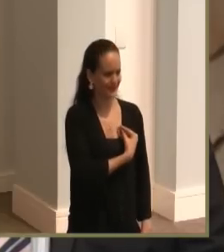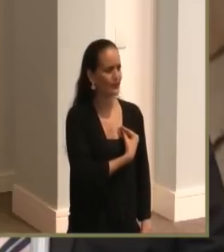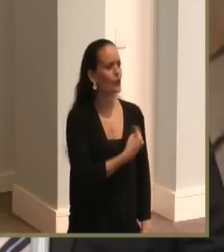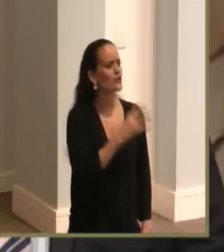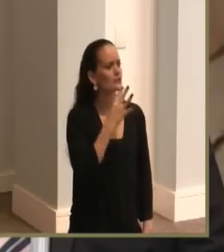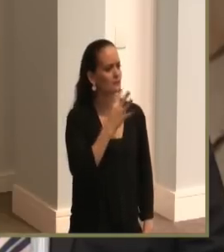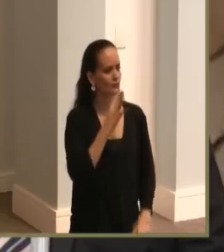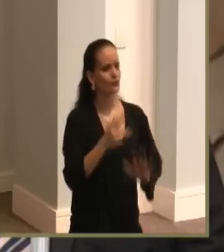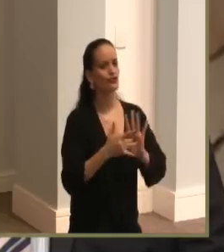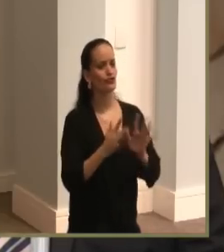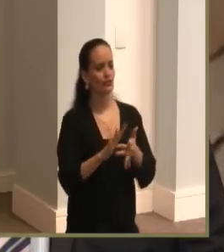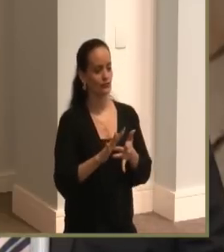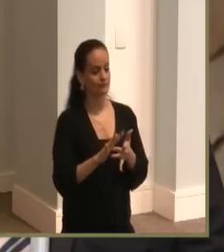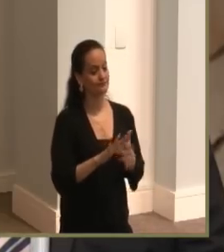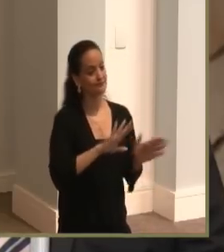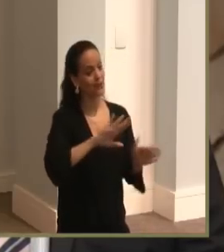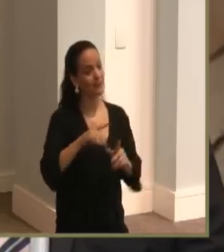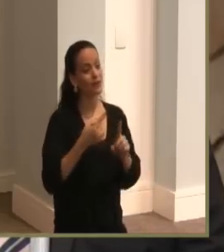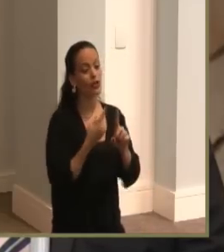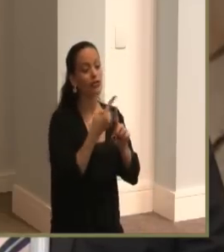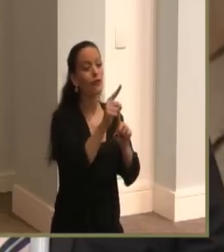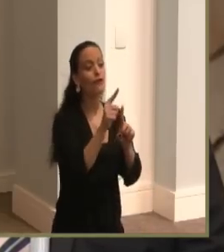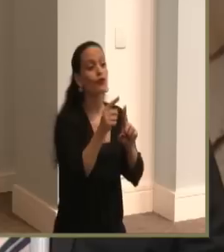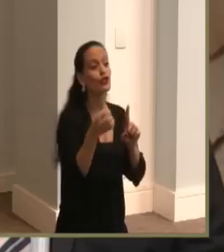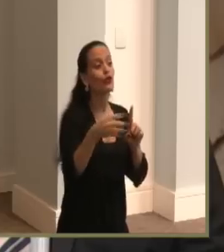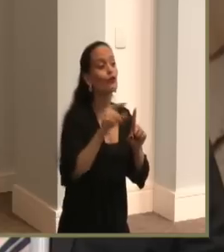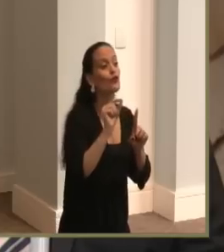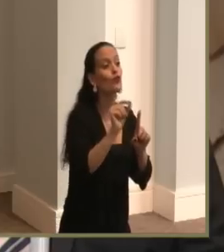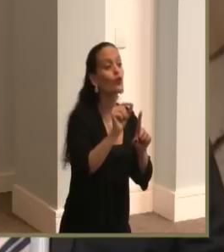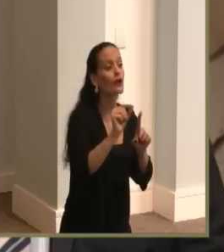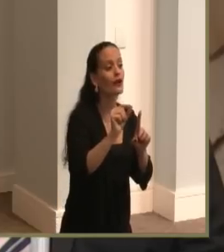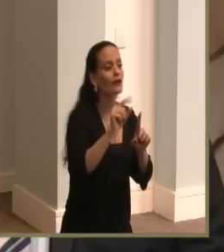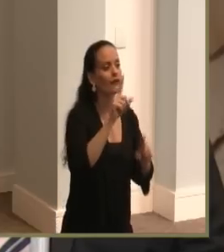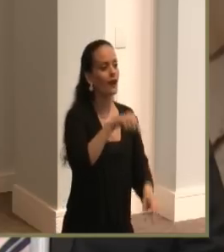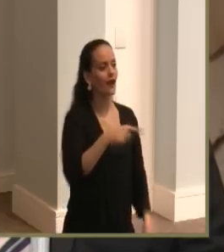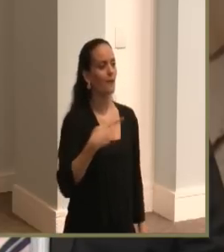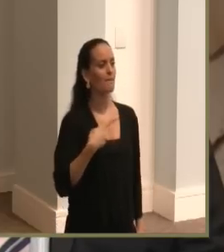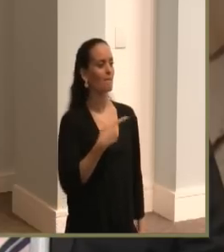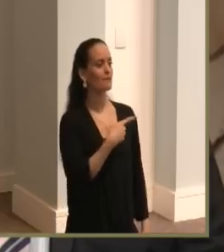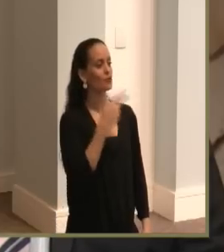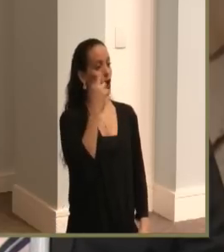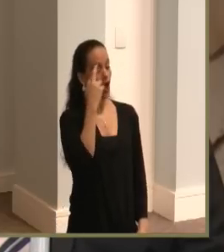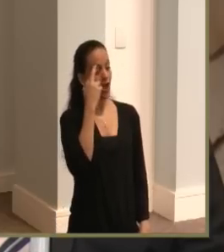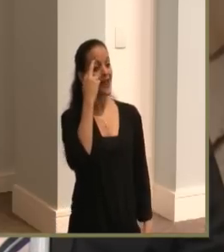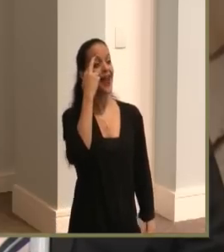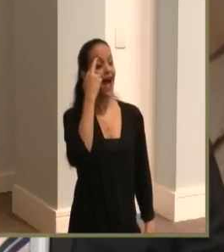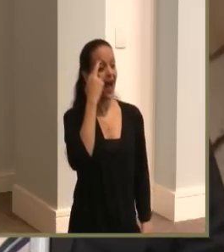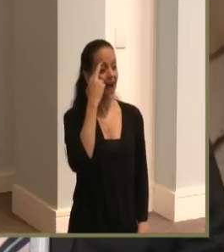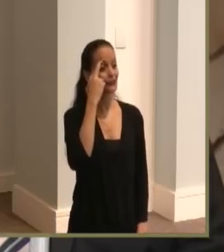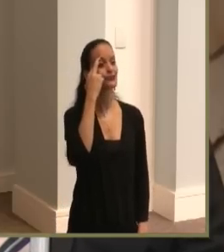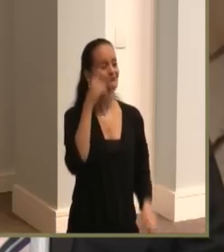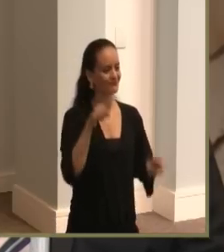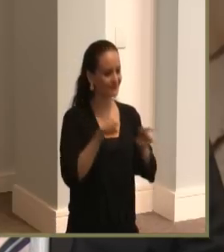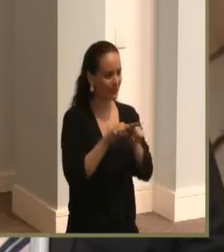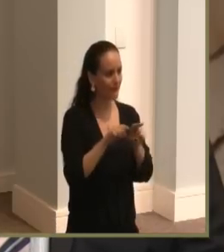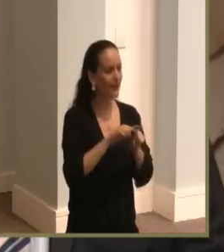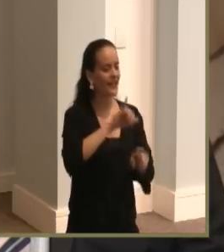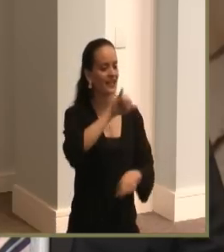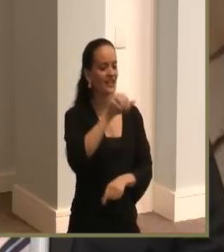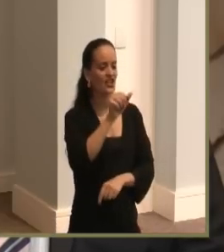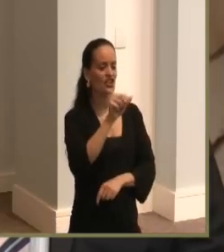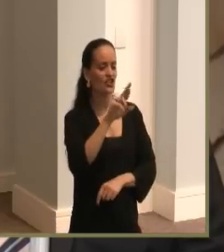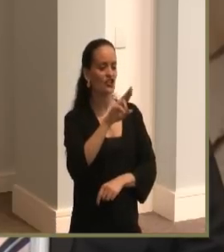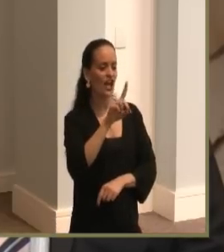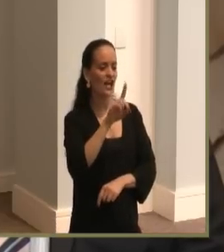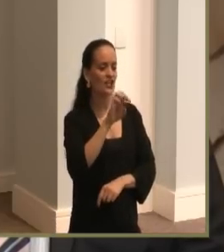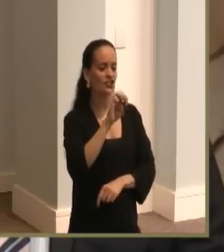que falo, quem sabe, é conseguirmos também um lugar para o pastor Renato ali no Jardim Botânico. A congregação cresce a cada dia